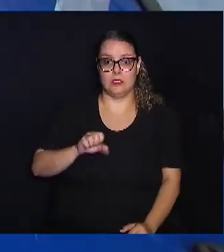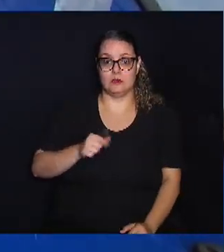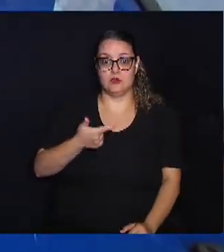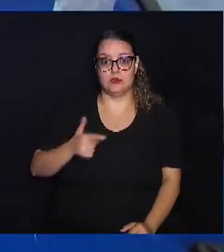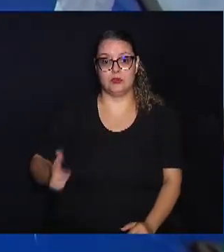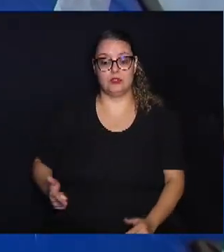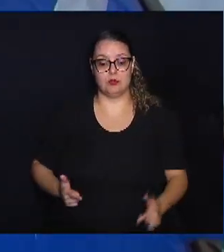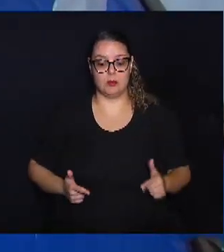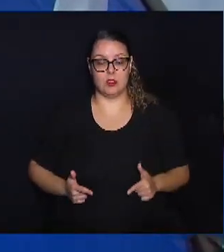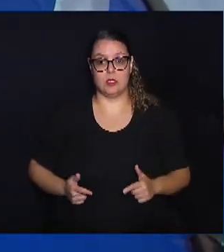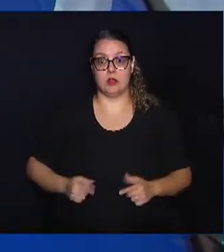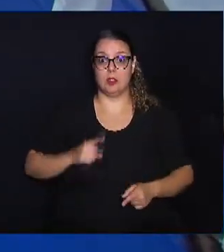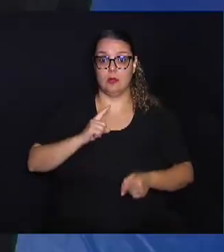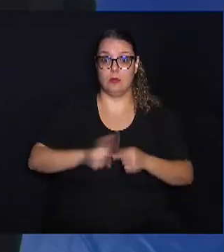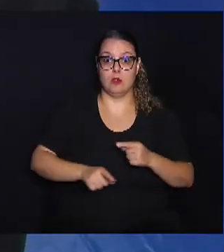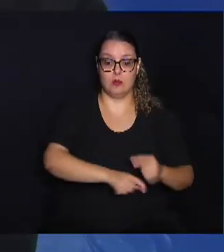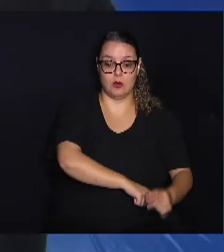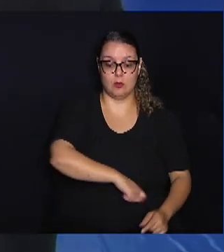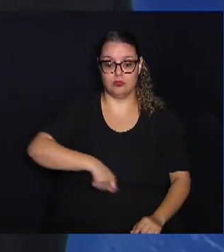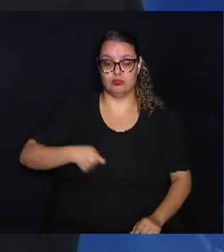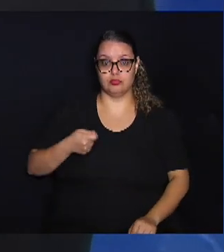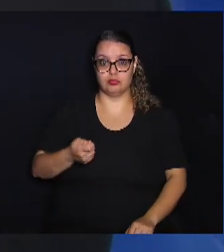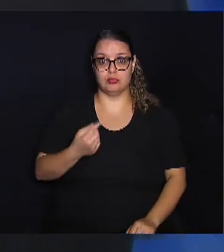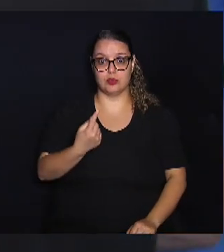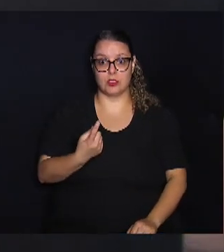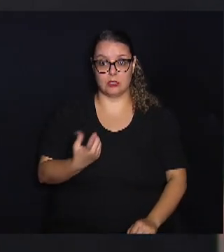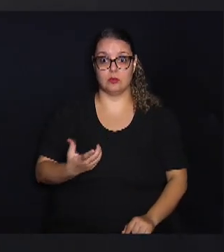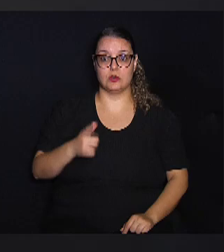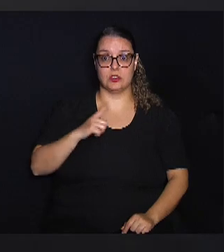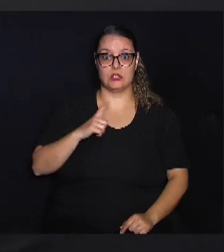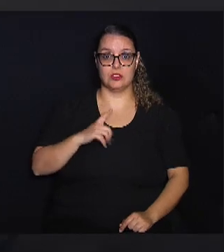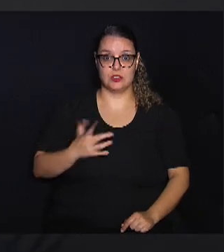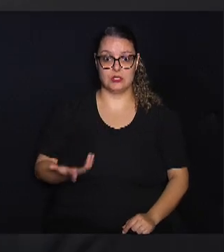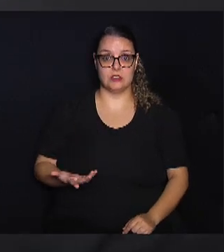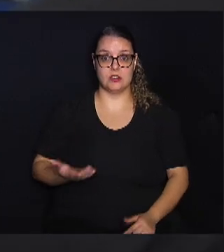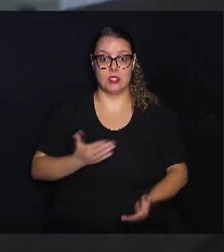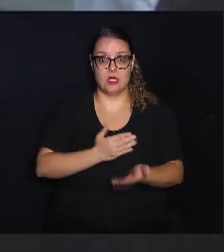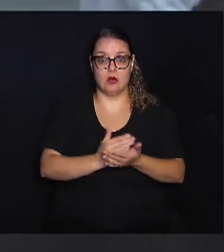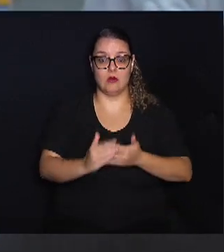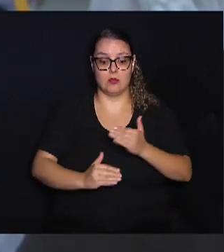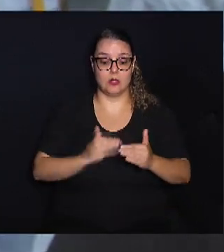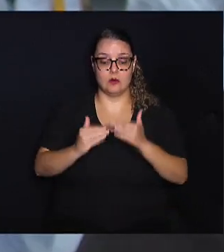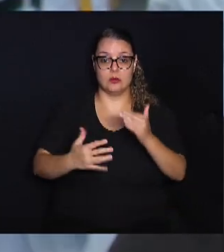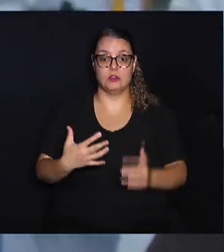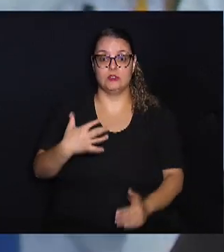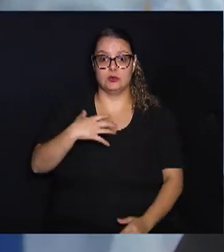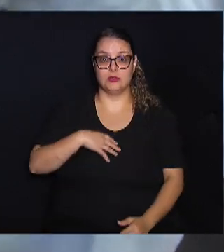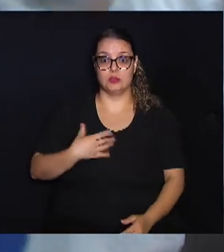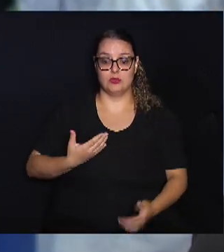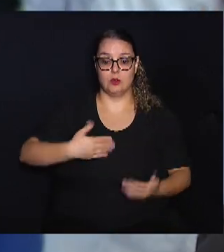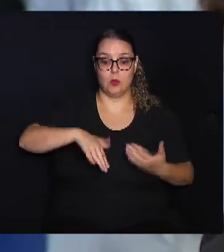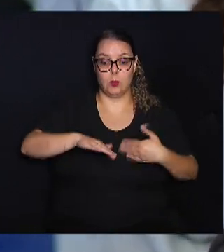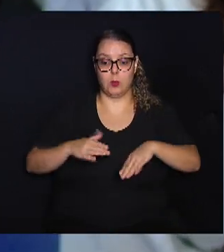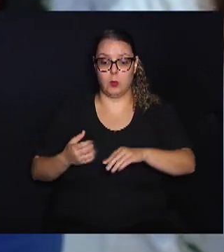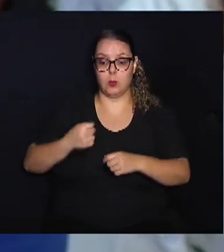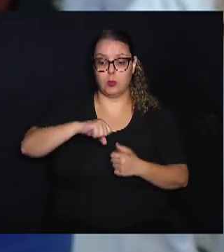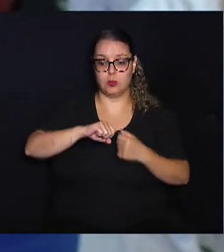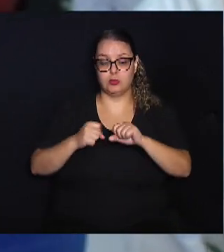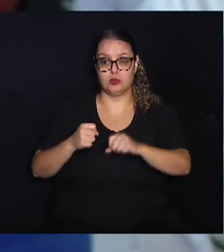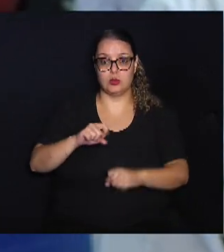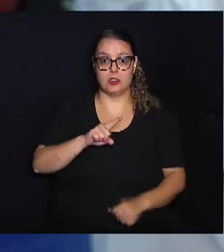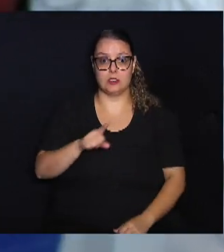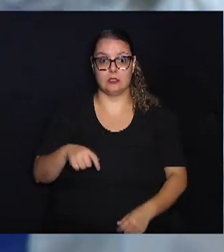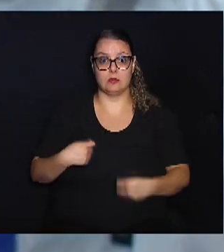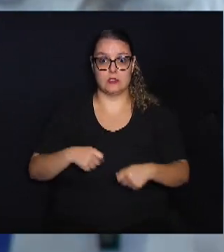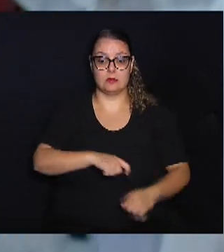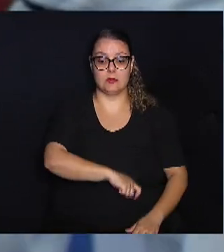usar até espada, é a única arma que tinham. E eles começaram a desenvolver uma forma de luta que não precisava da